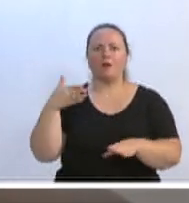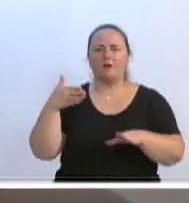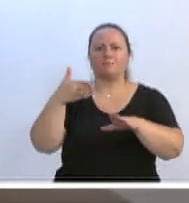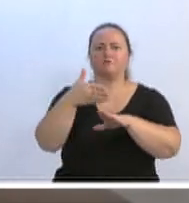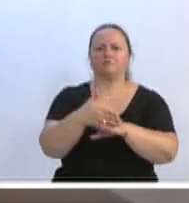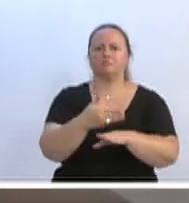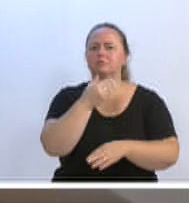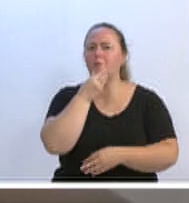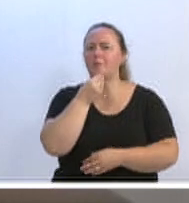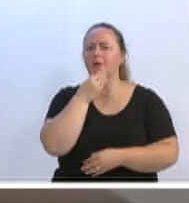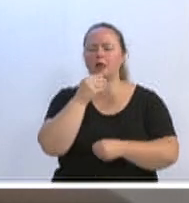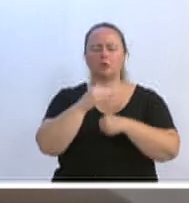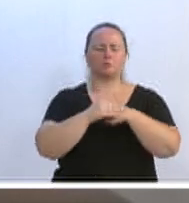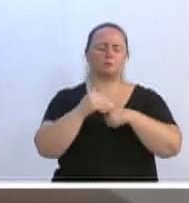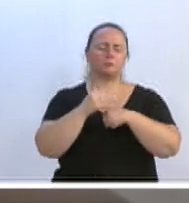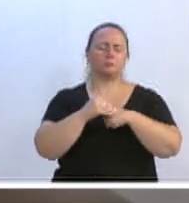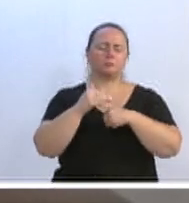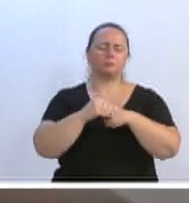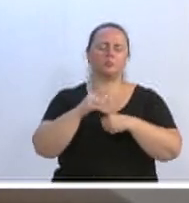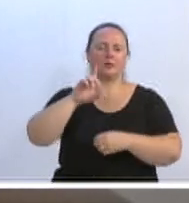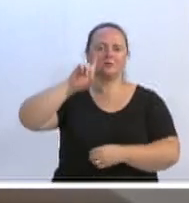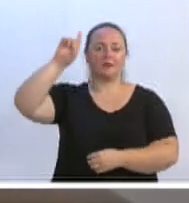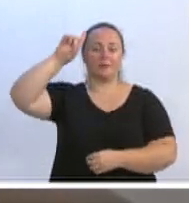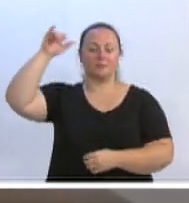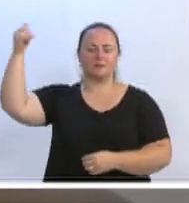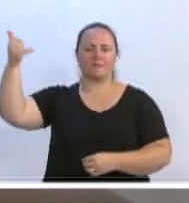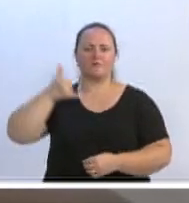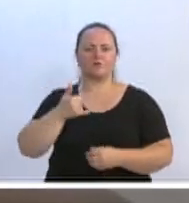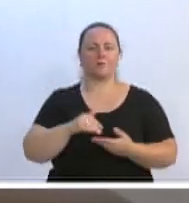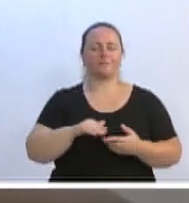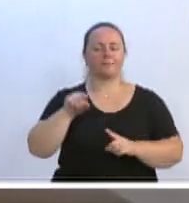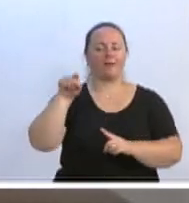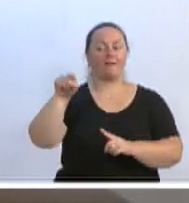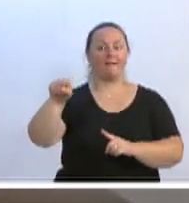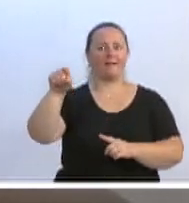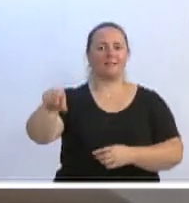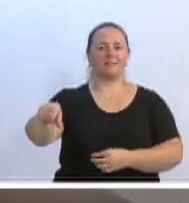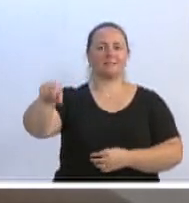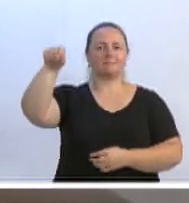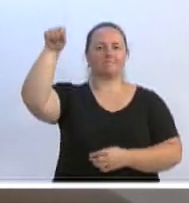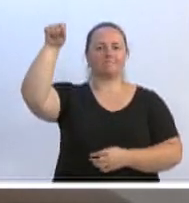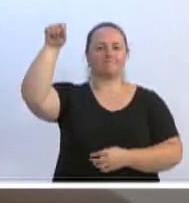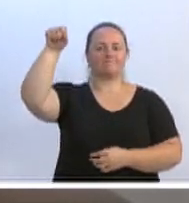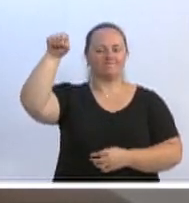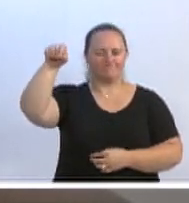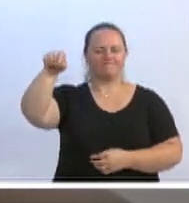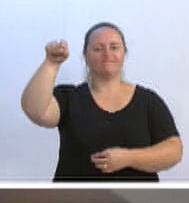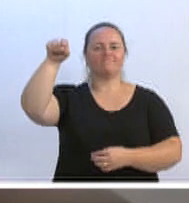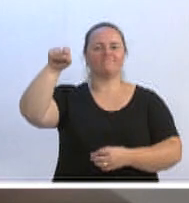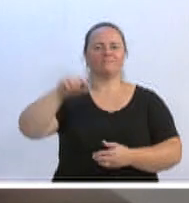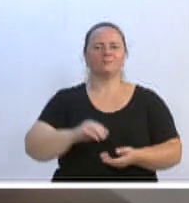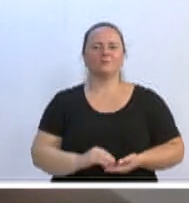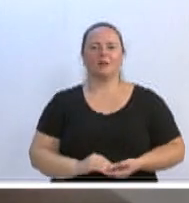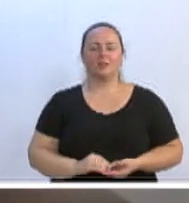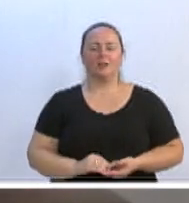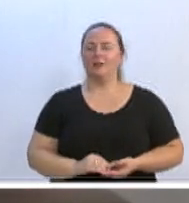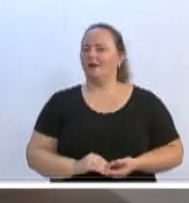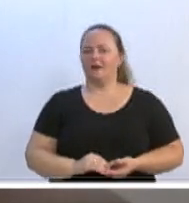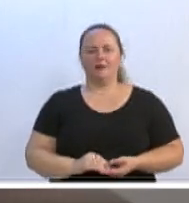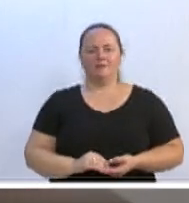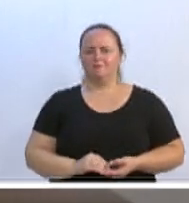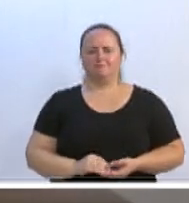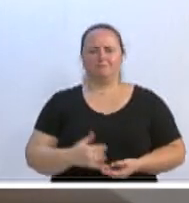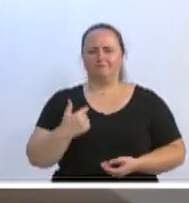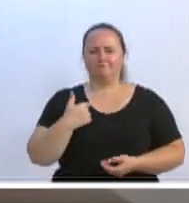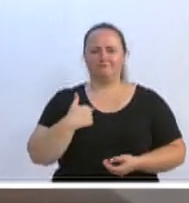gentil, o Senhor disse assim: é esse que eu tenho escolhido. Eu não olho como olha o homem, eu